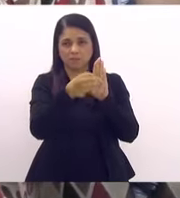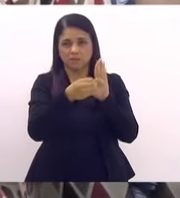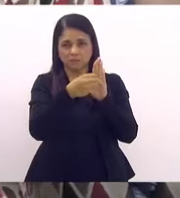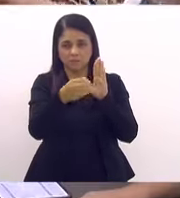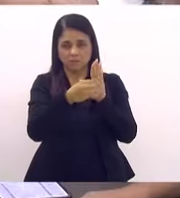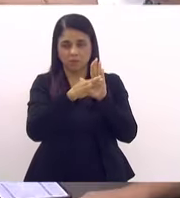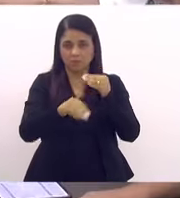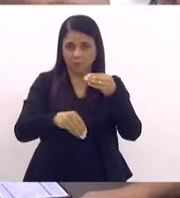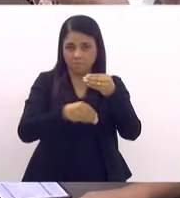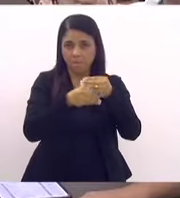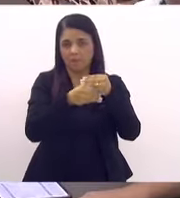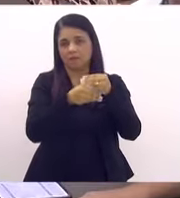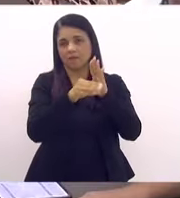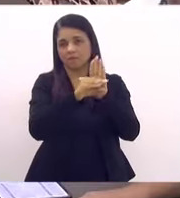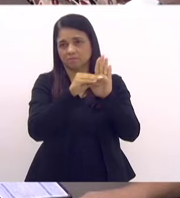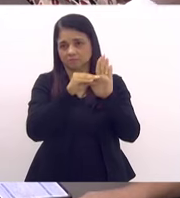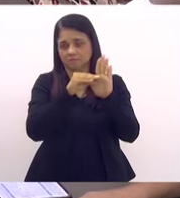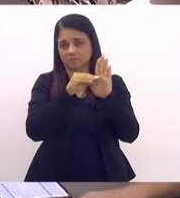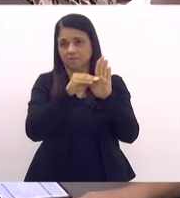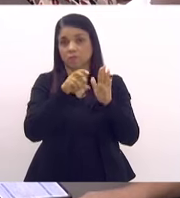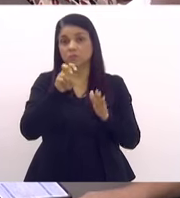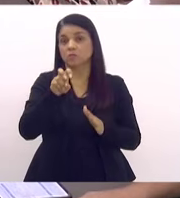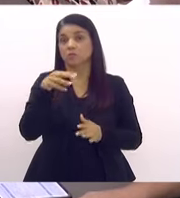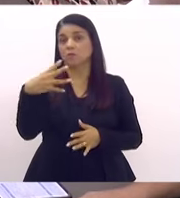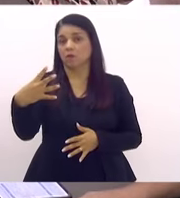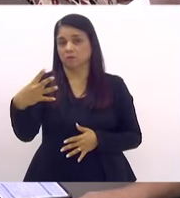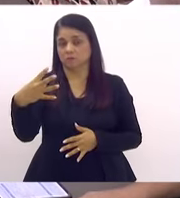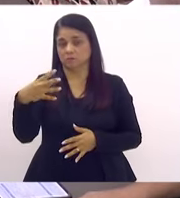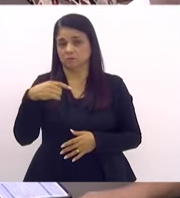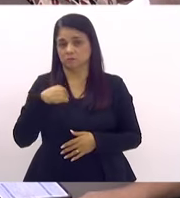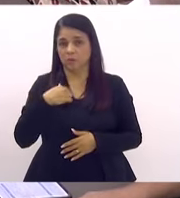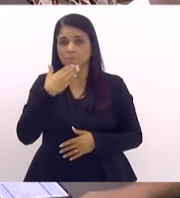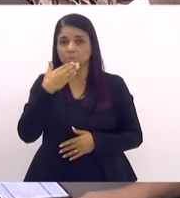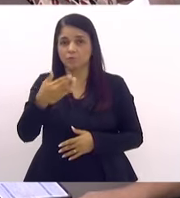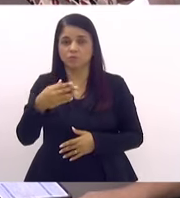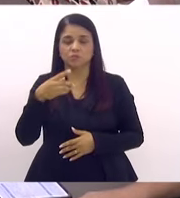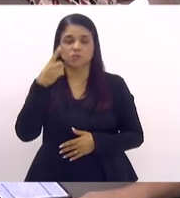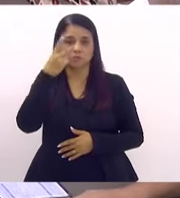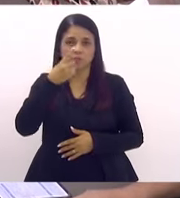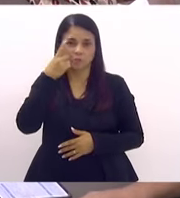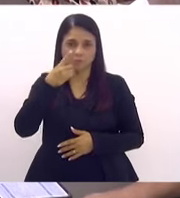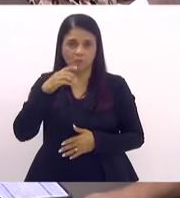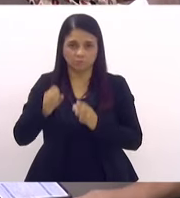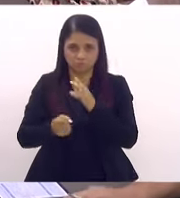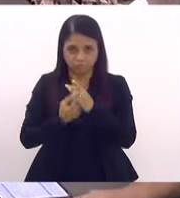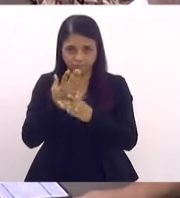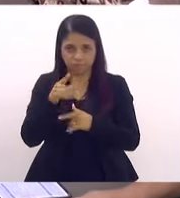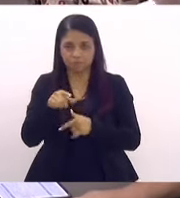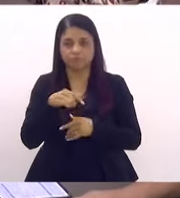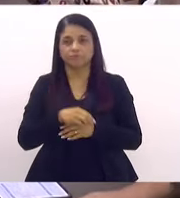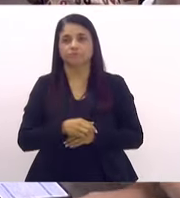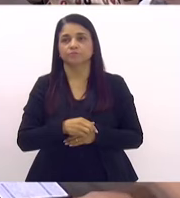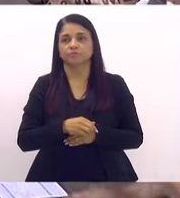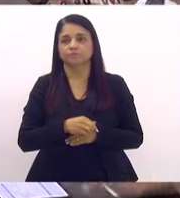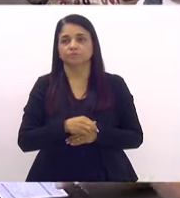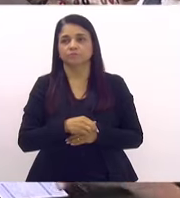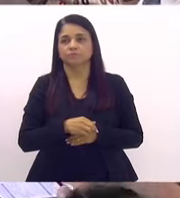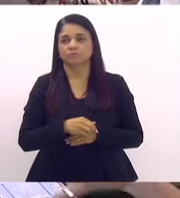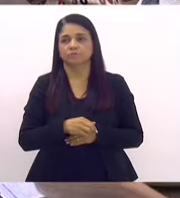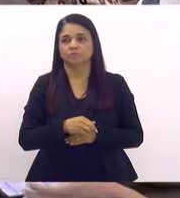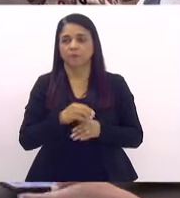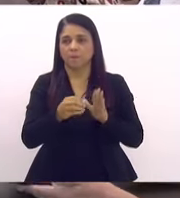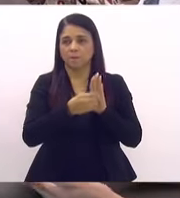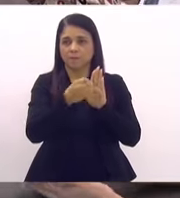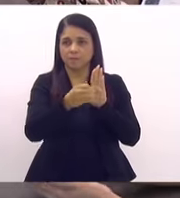O 54. Perfeito. Só botando aí. A pedido do autor. Isso, perfeito. Colocando apenas a emenda. E, presidente. Então,